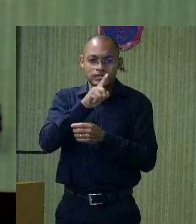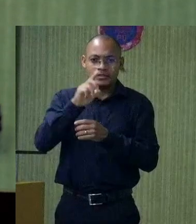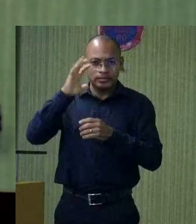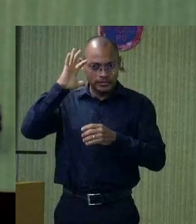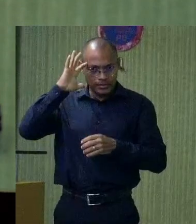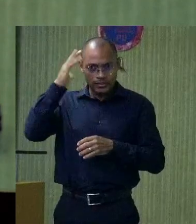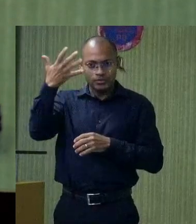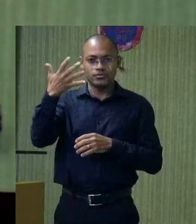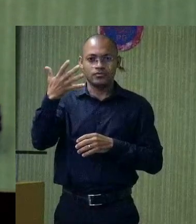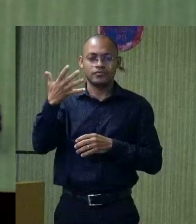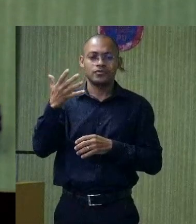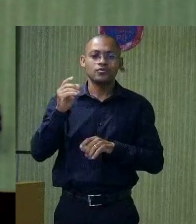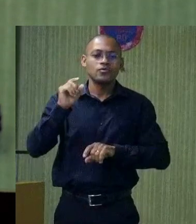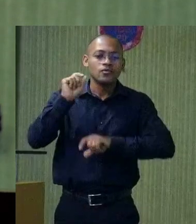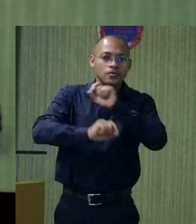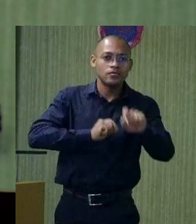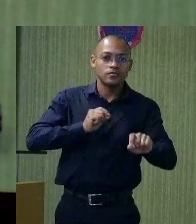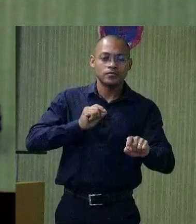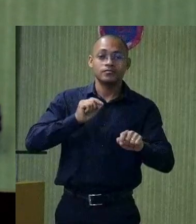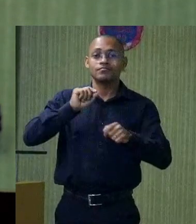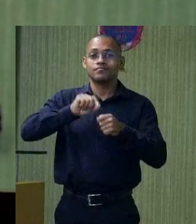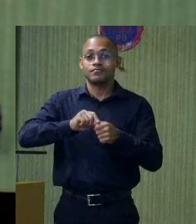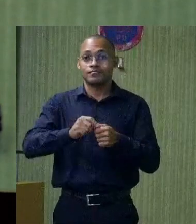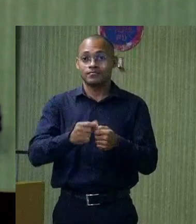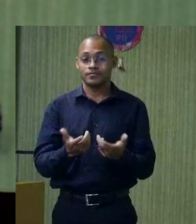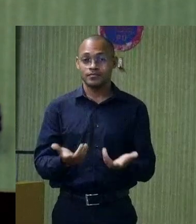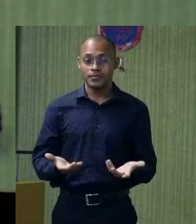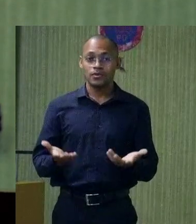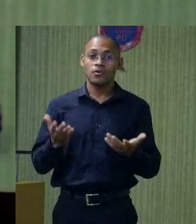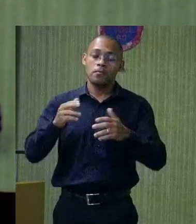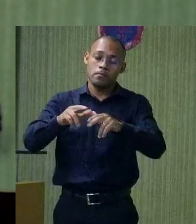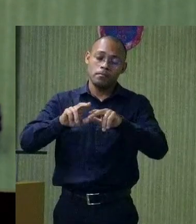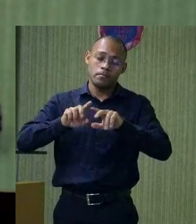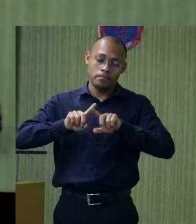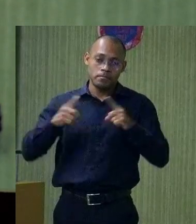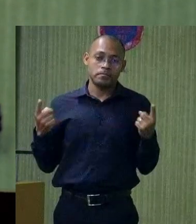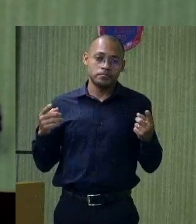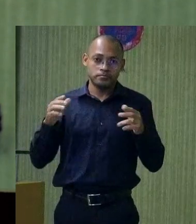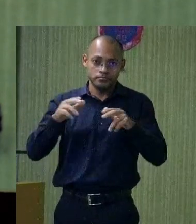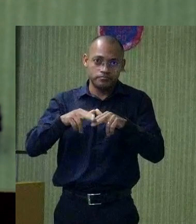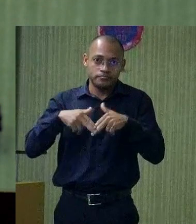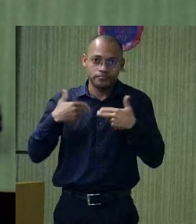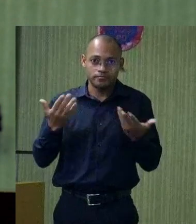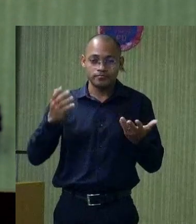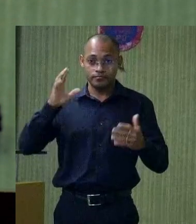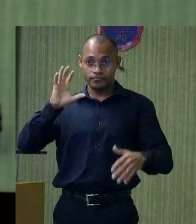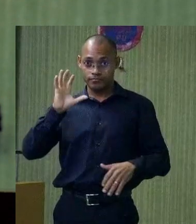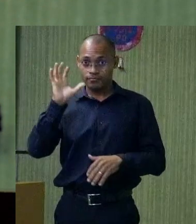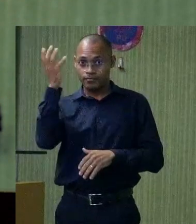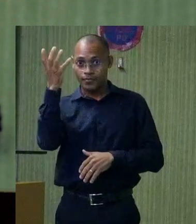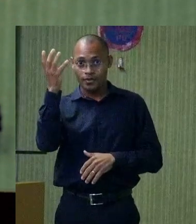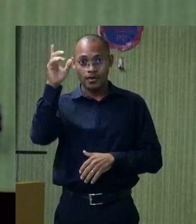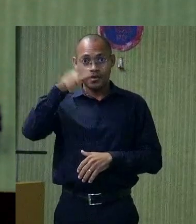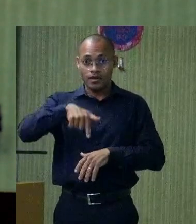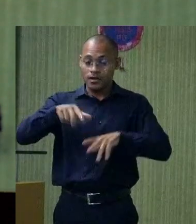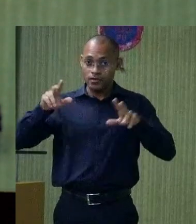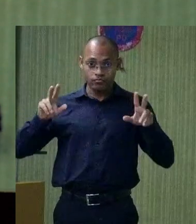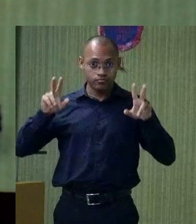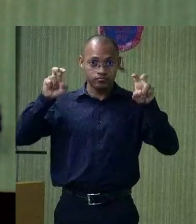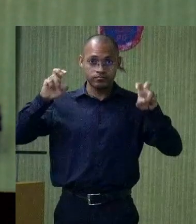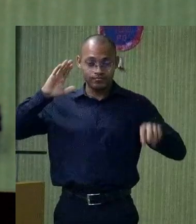tomadas e agora também né esse evento climático ele virou a pauta do Ministério Público do Rio Grande do Sul em